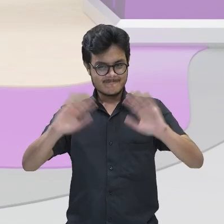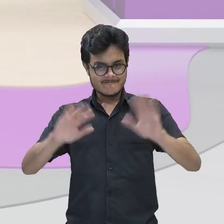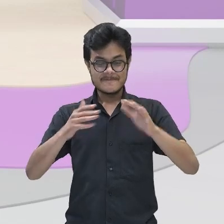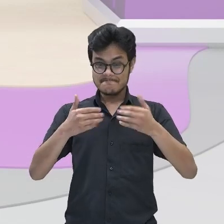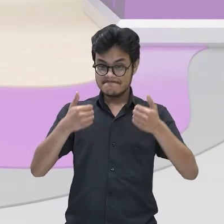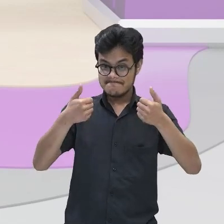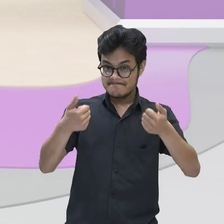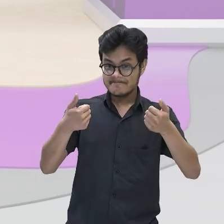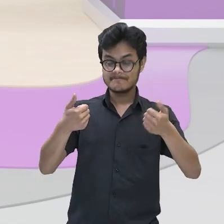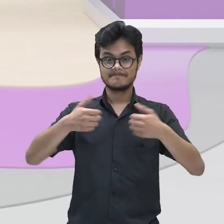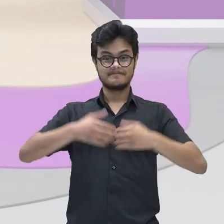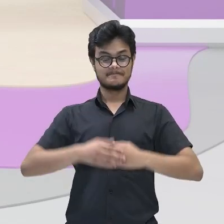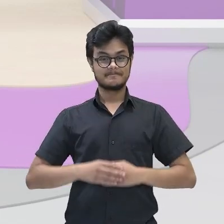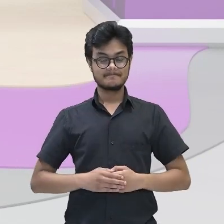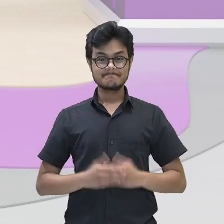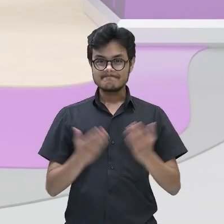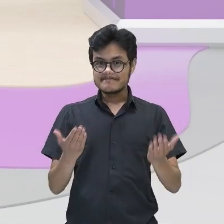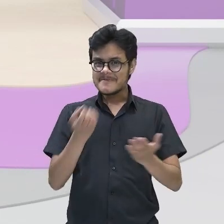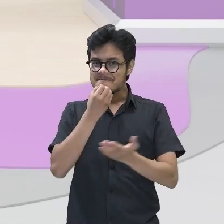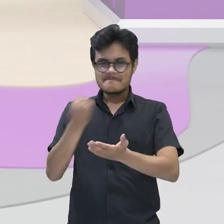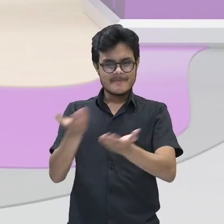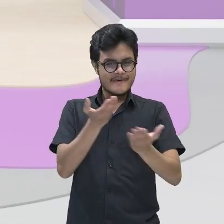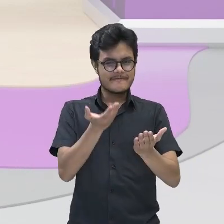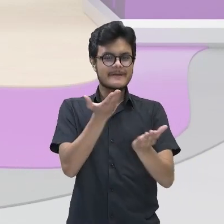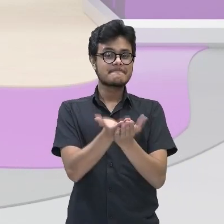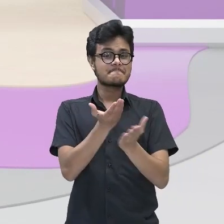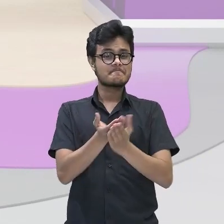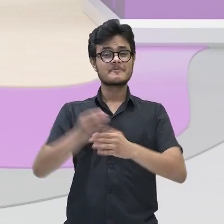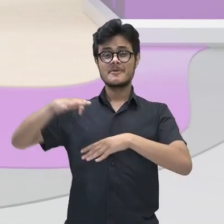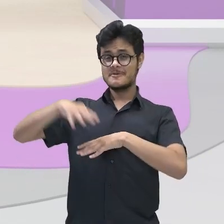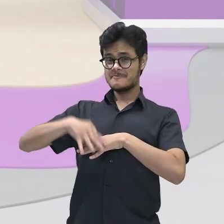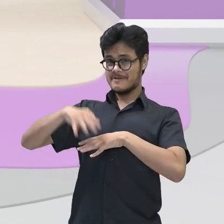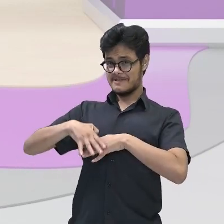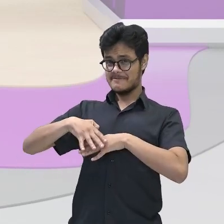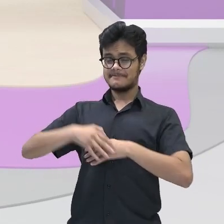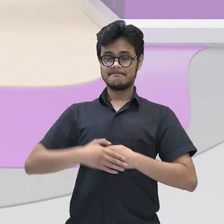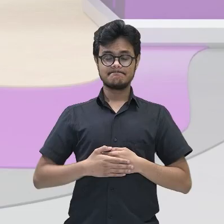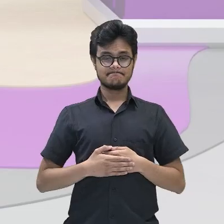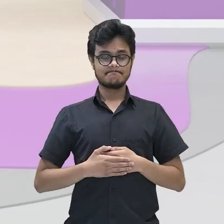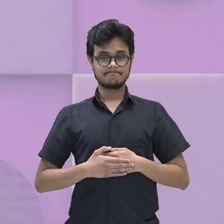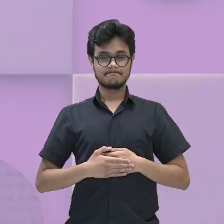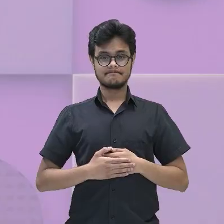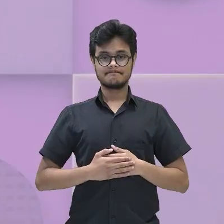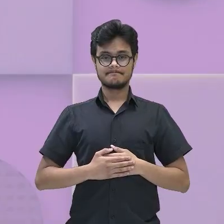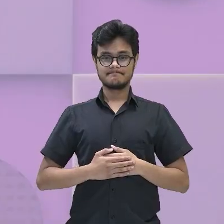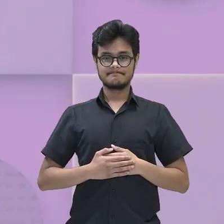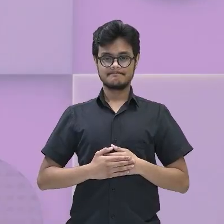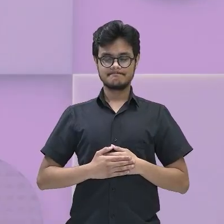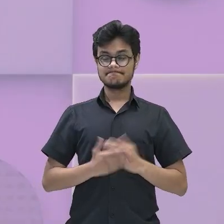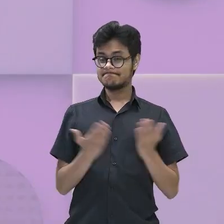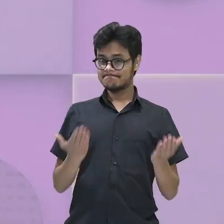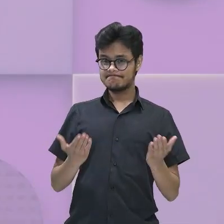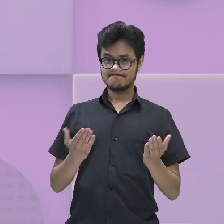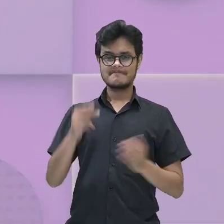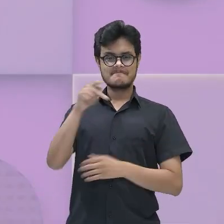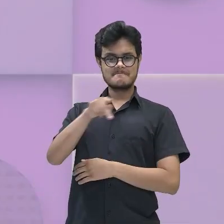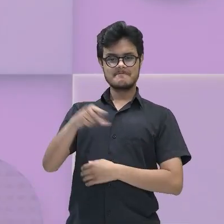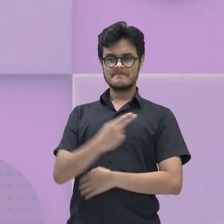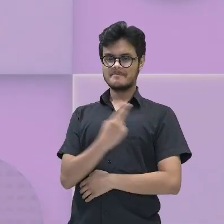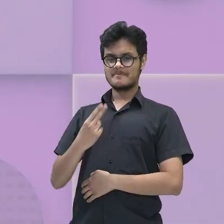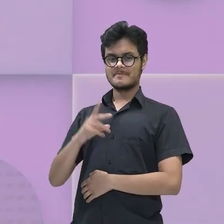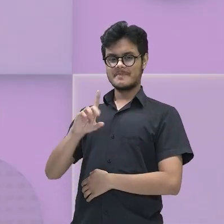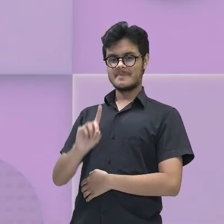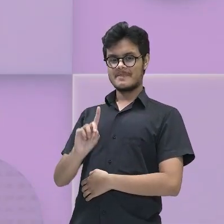Olá, tudo bem com vocês? Sejam bem-vindos a mais uma aula de matemática. Eu sou a professora